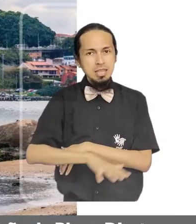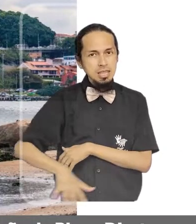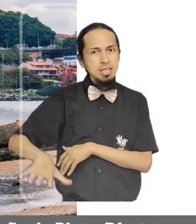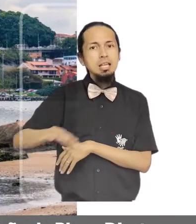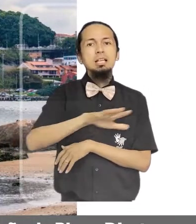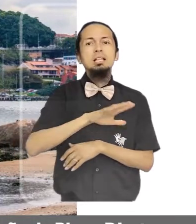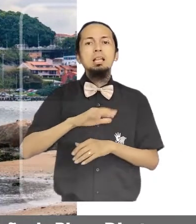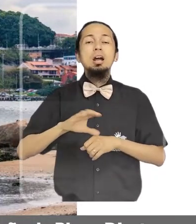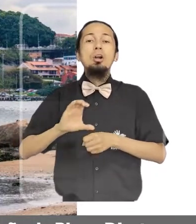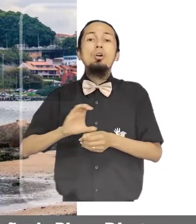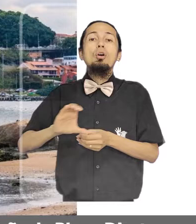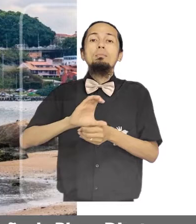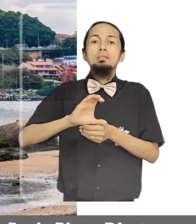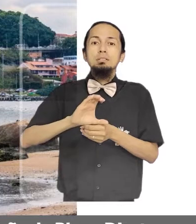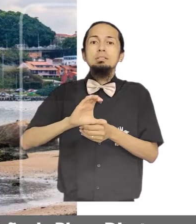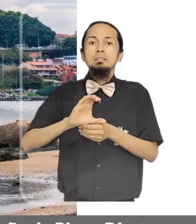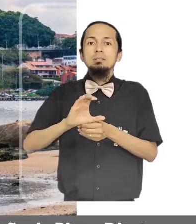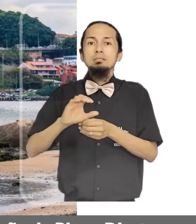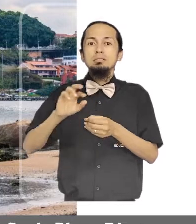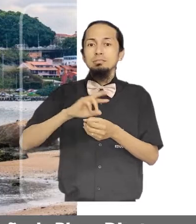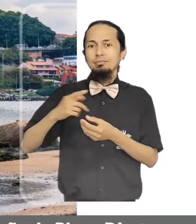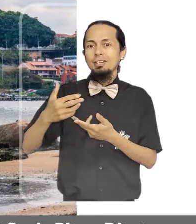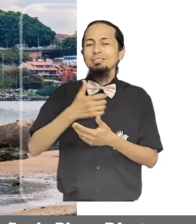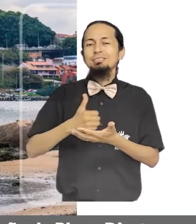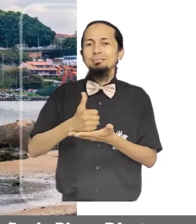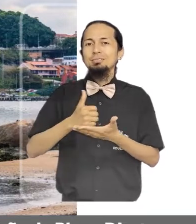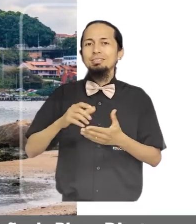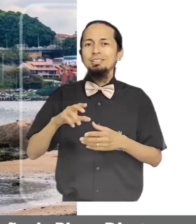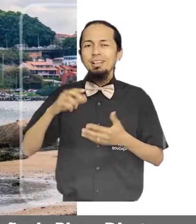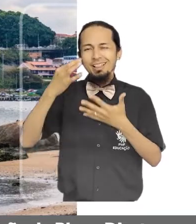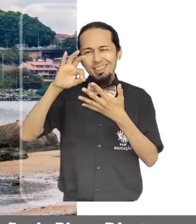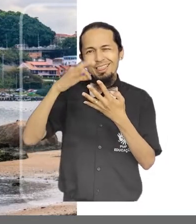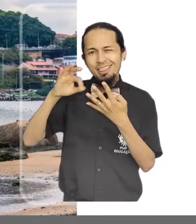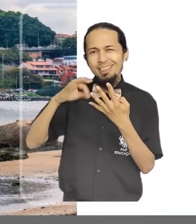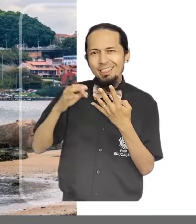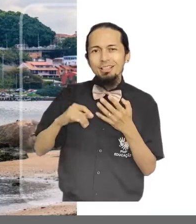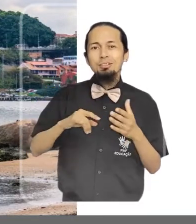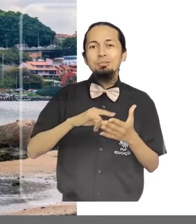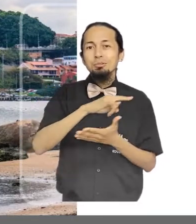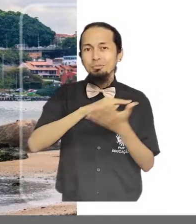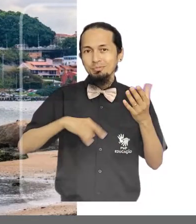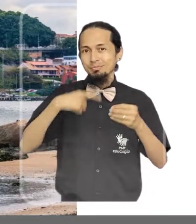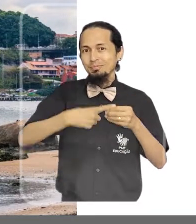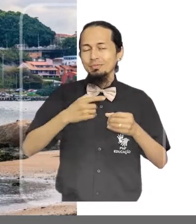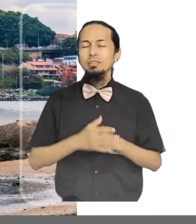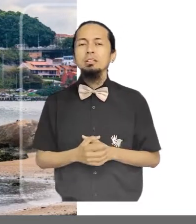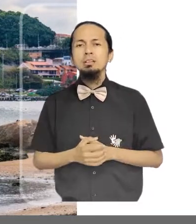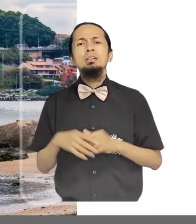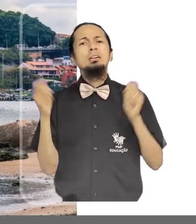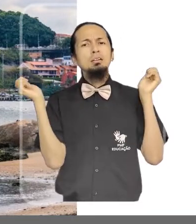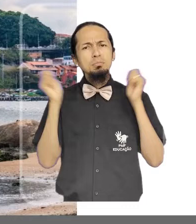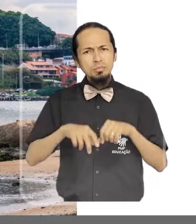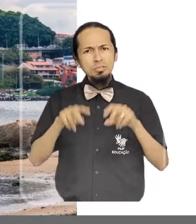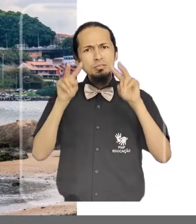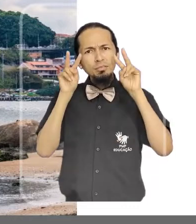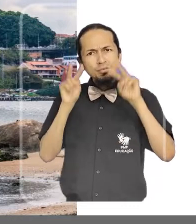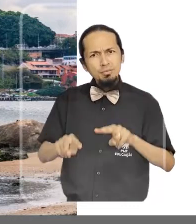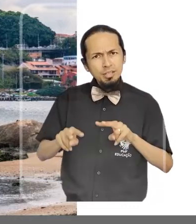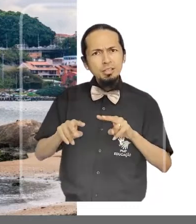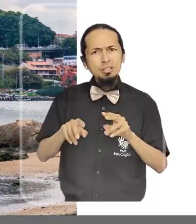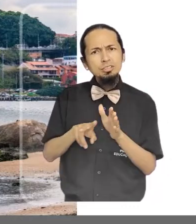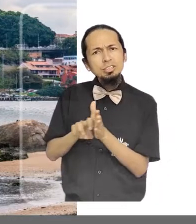da Comissão Multidisciplinar de Revisão do Plano Diretor. É possível visualizar o diagnóstico completo